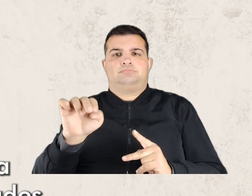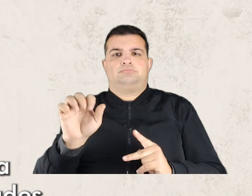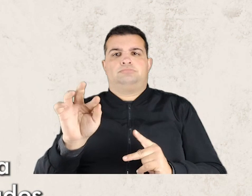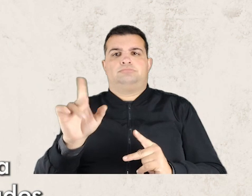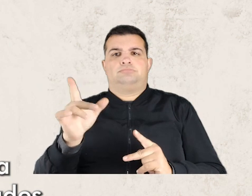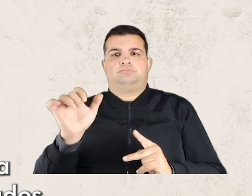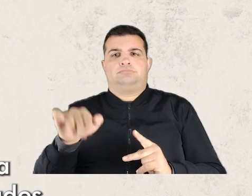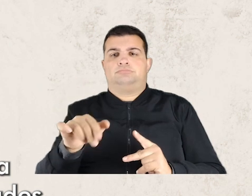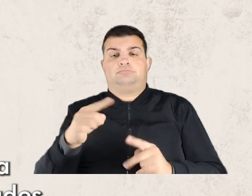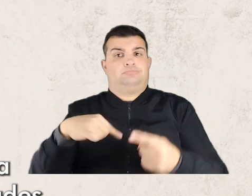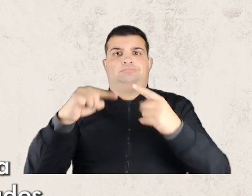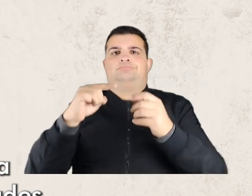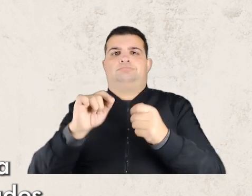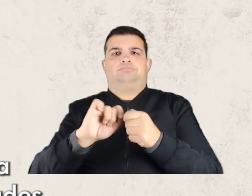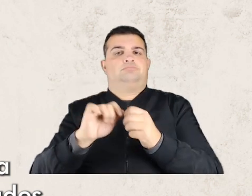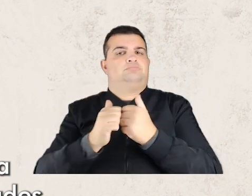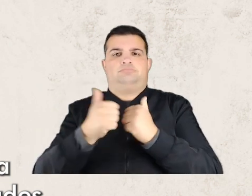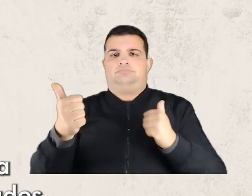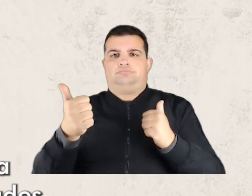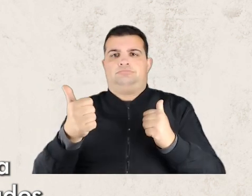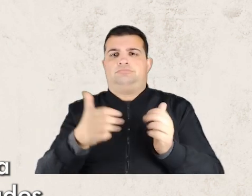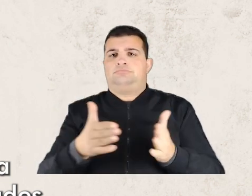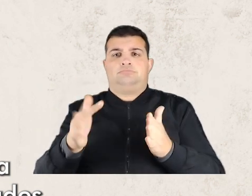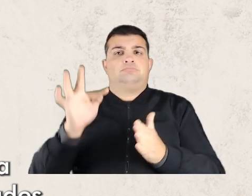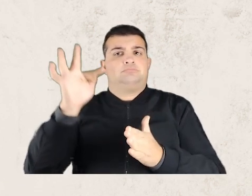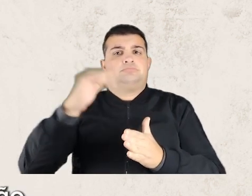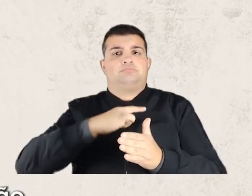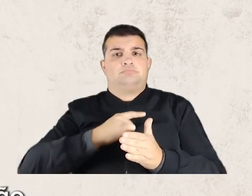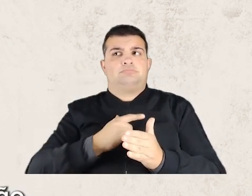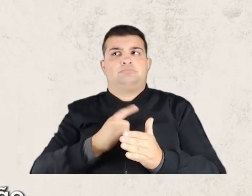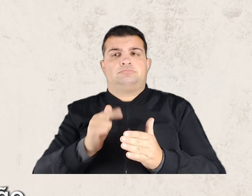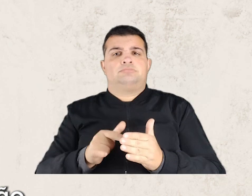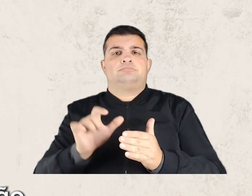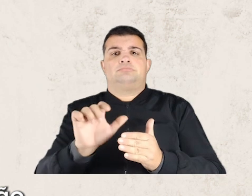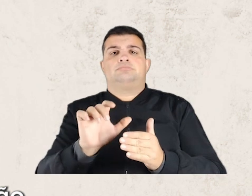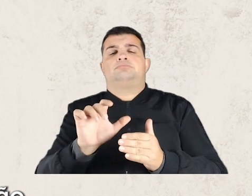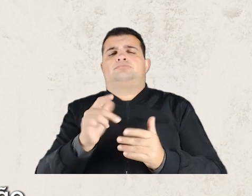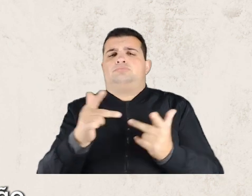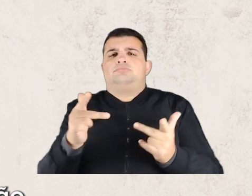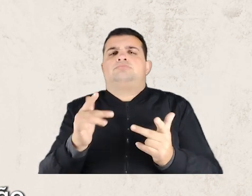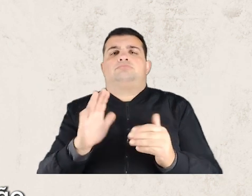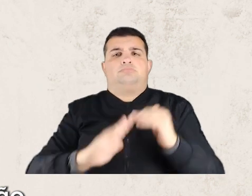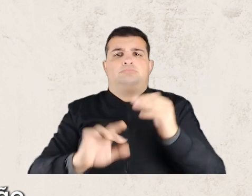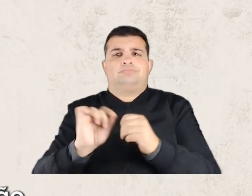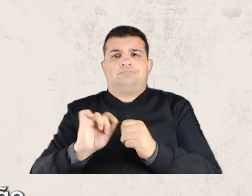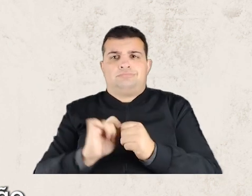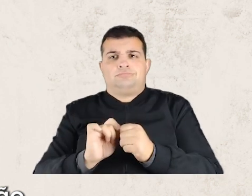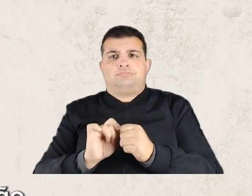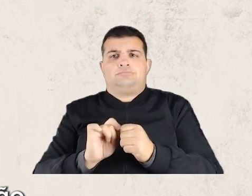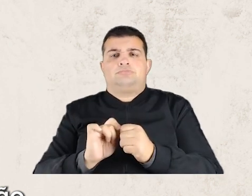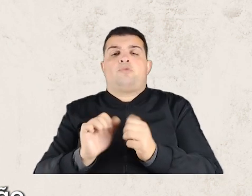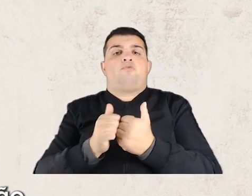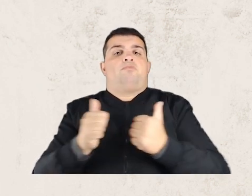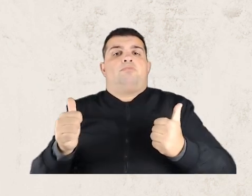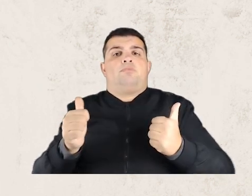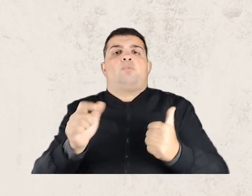com isso é fundamental para ser plural e atender às múltiplas coletividades. É fundamental, segundo o psicólogo Kwame Jonathan, para reverter